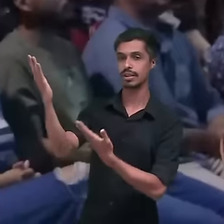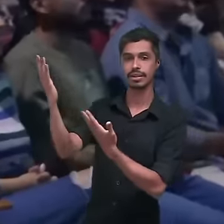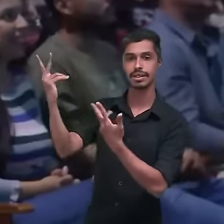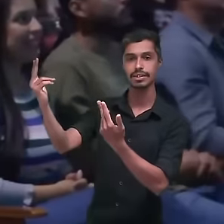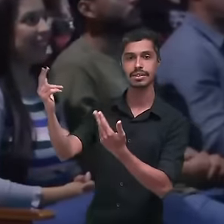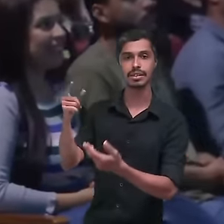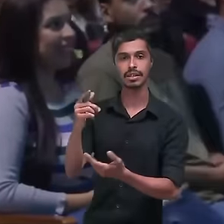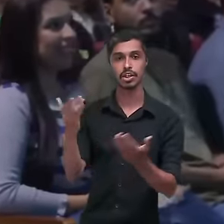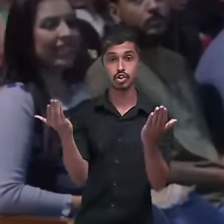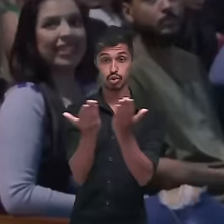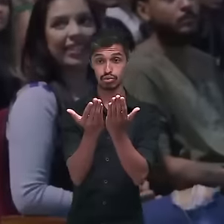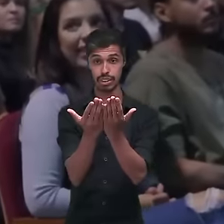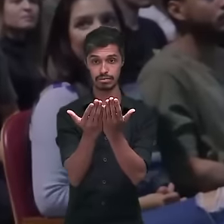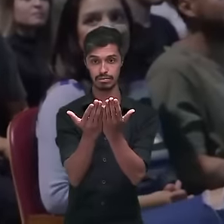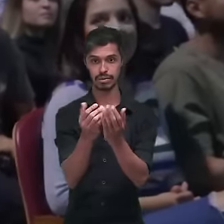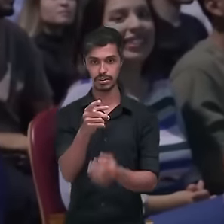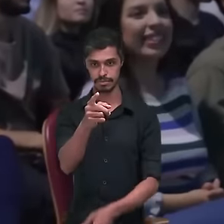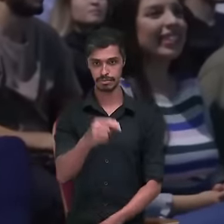Juntas.